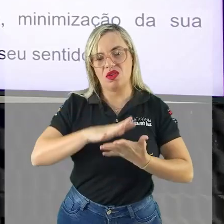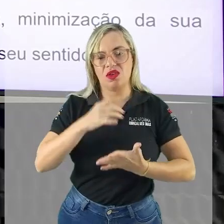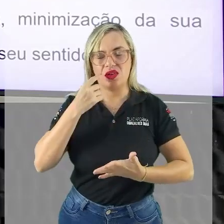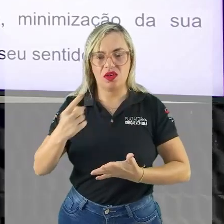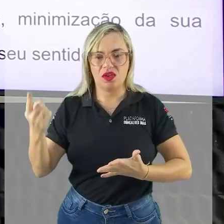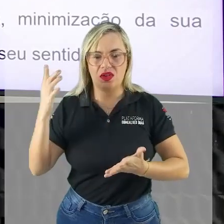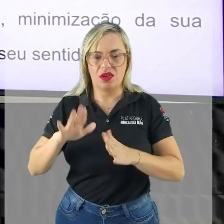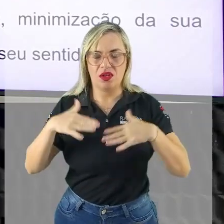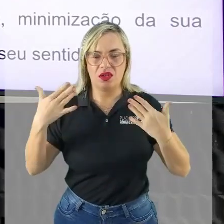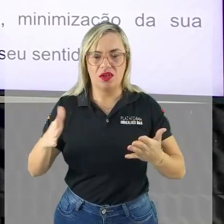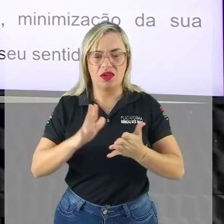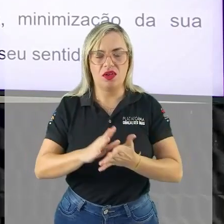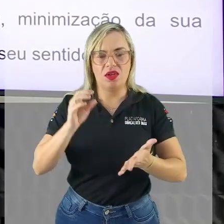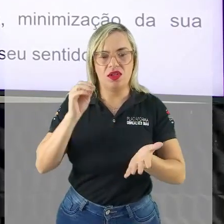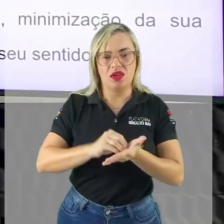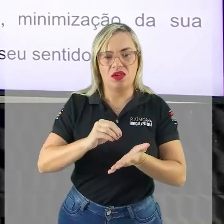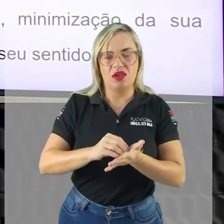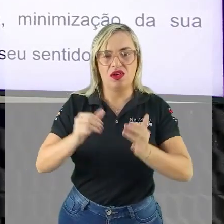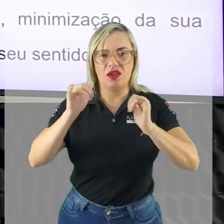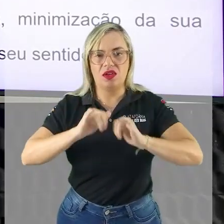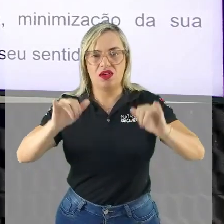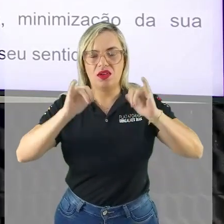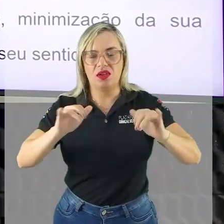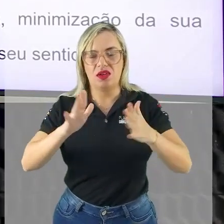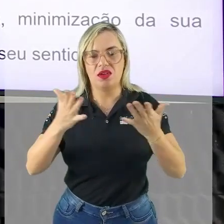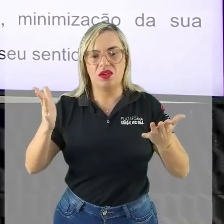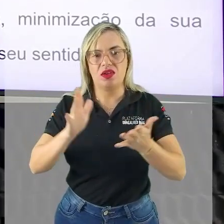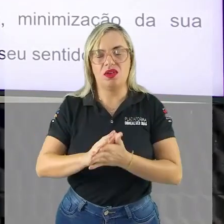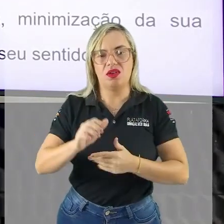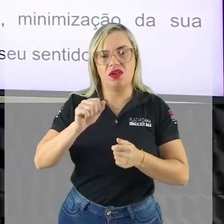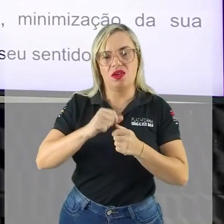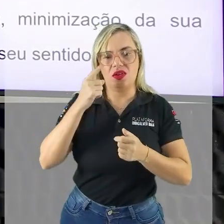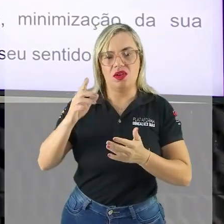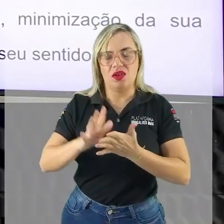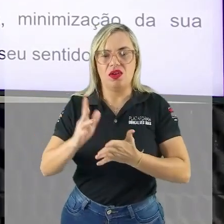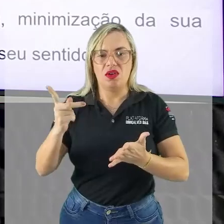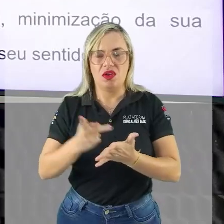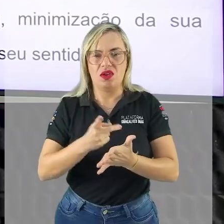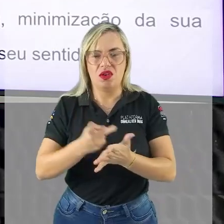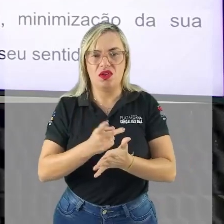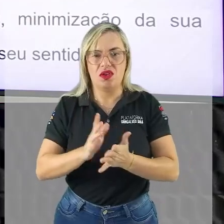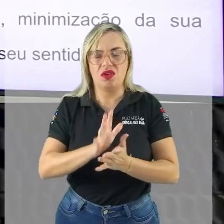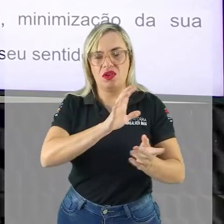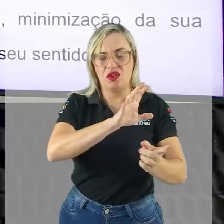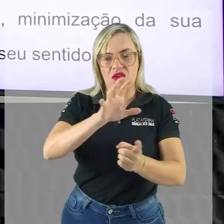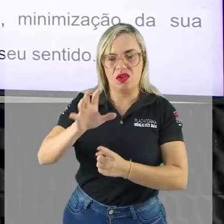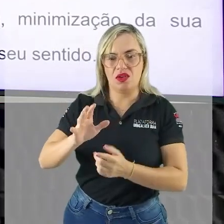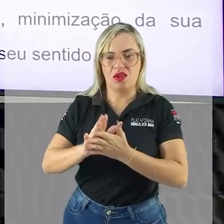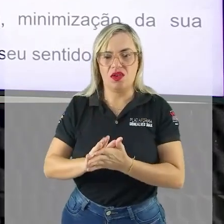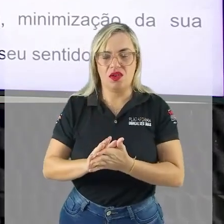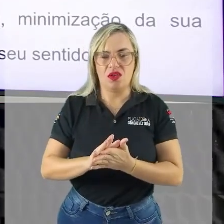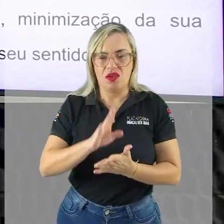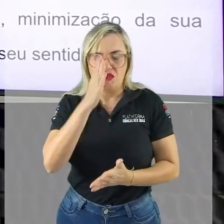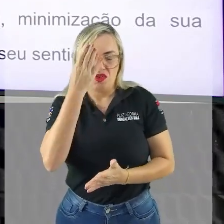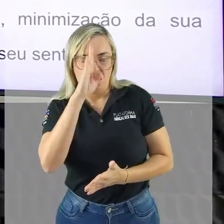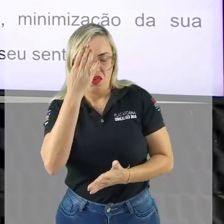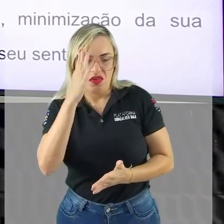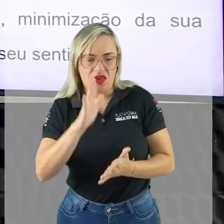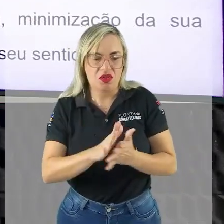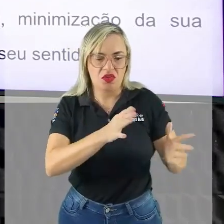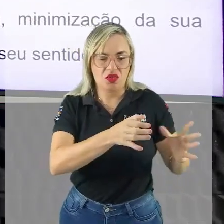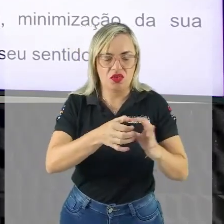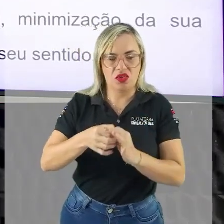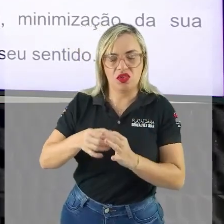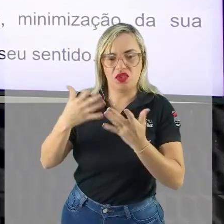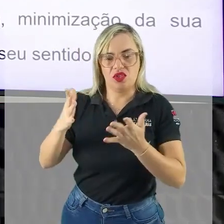E a desinformação é feita justamente para induzir o erro ou dar uma falsa imagem da realidade.